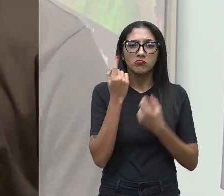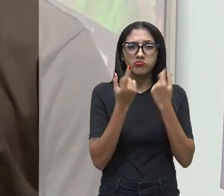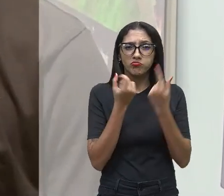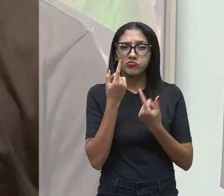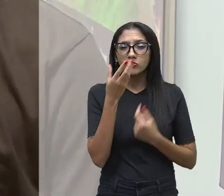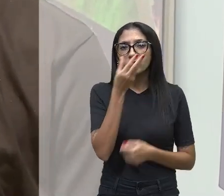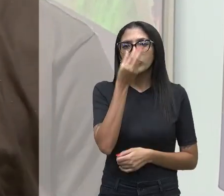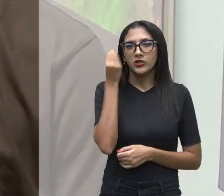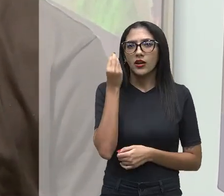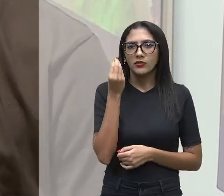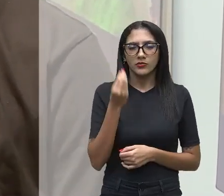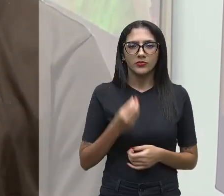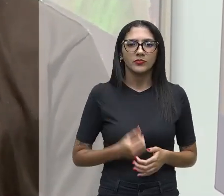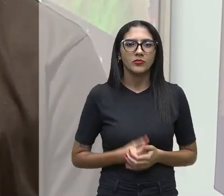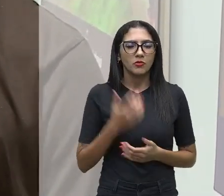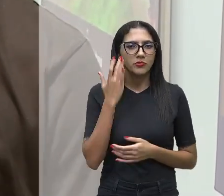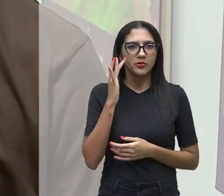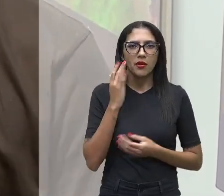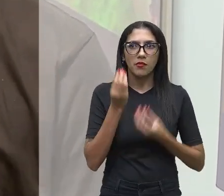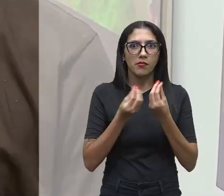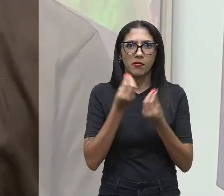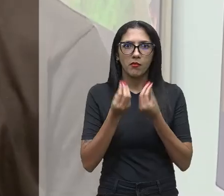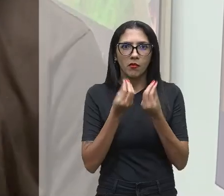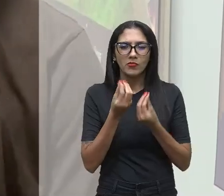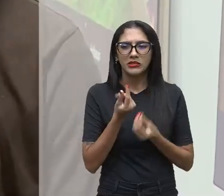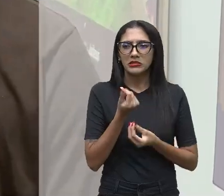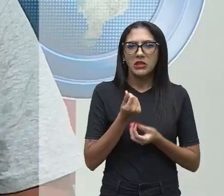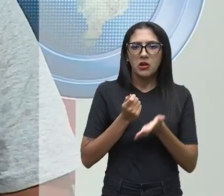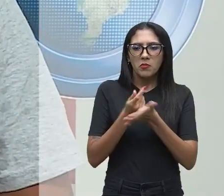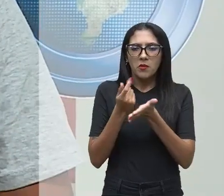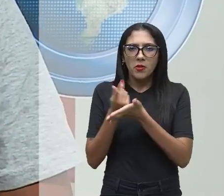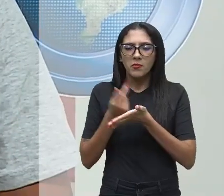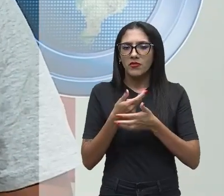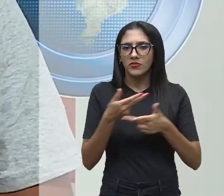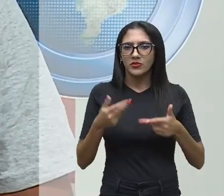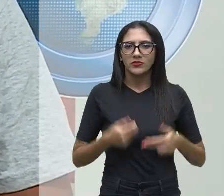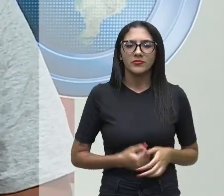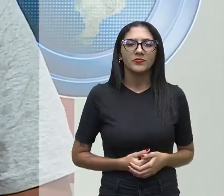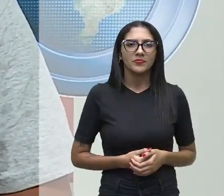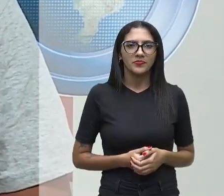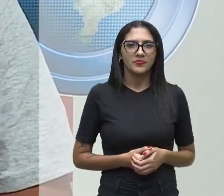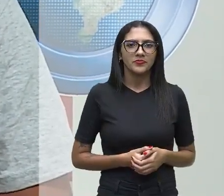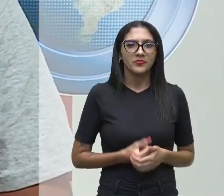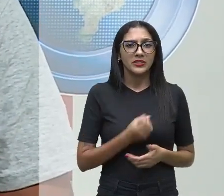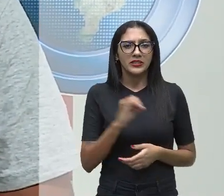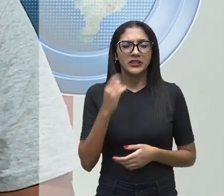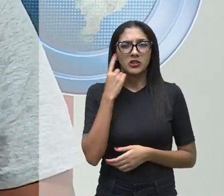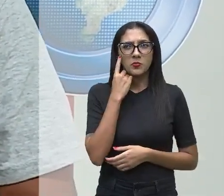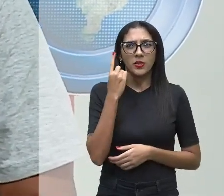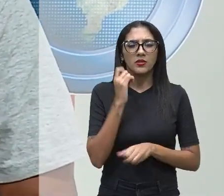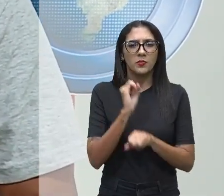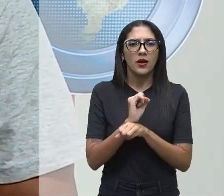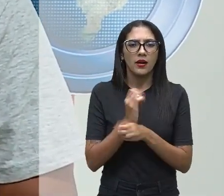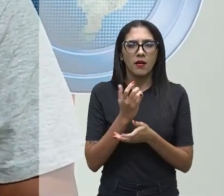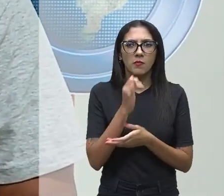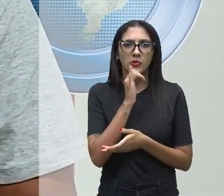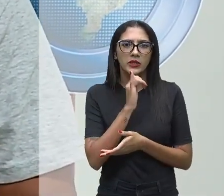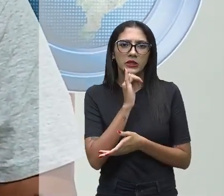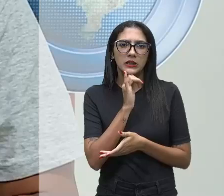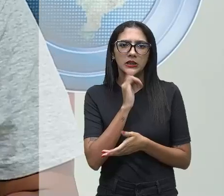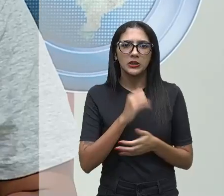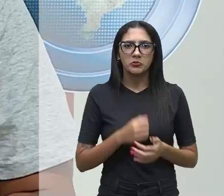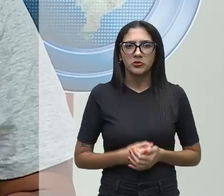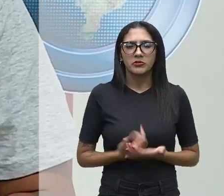exatamente ali quanto eu gasto com essas despesas aí, que são desnecessárias, né? Se a gente parar para pensar, eu tenho hoje, vou colocar aí, 17